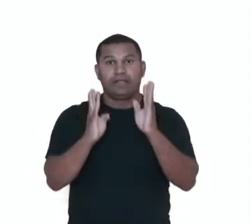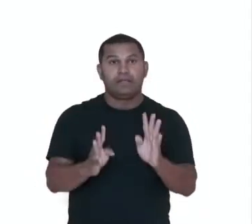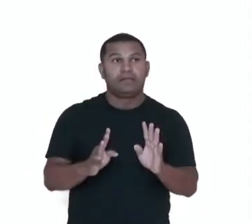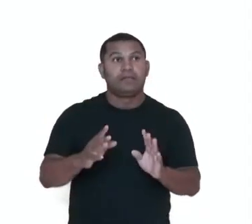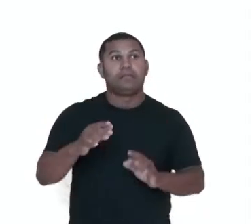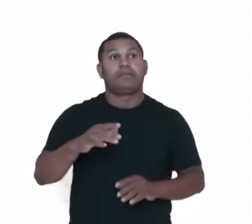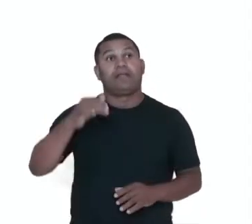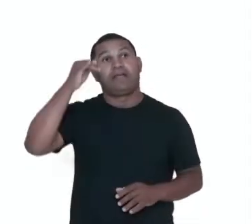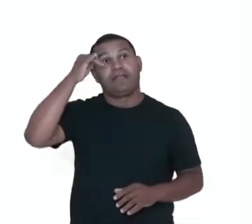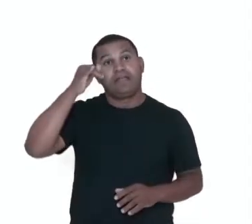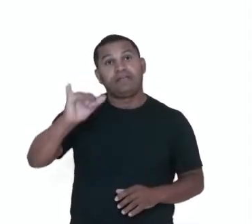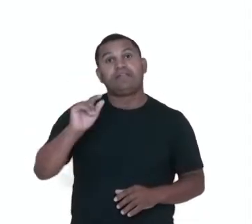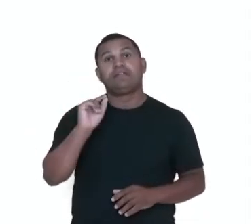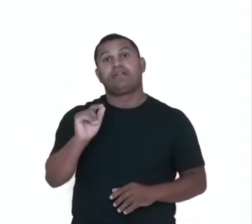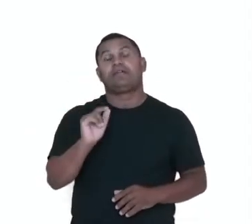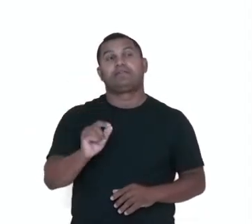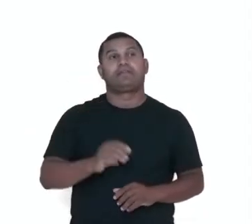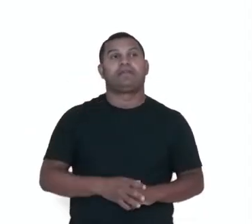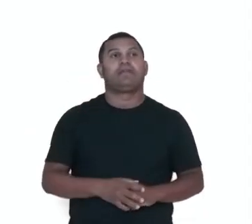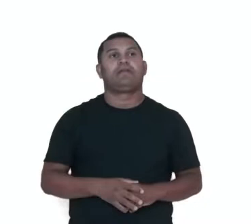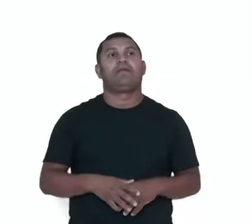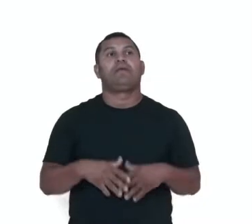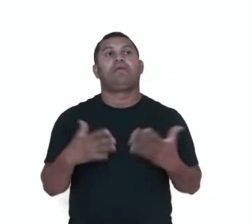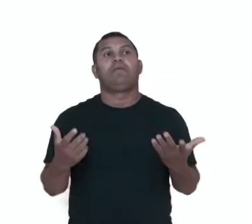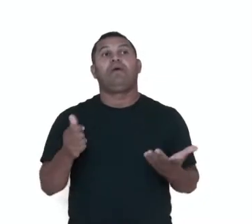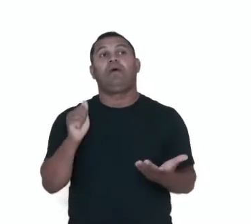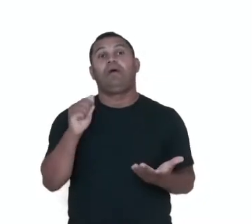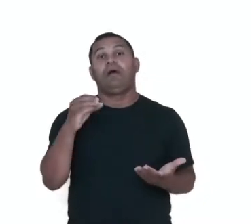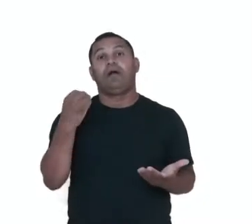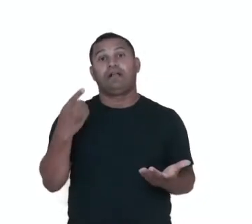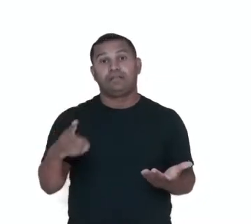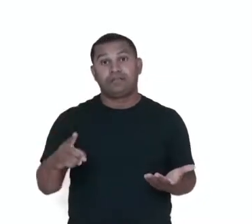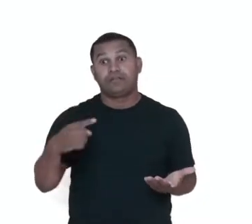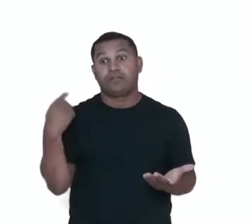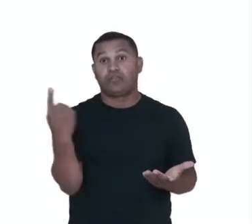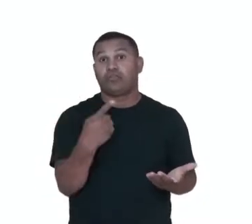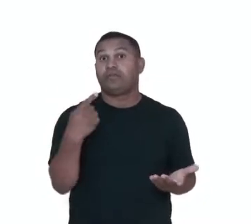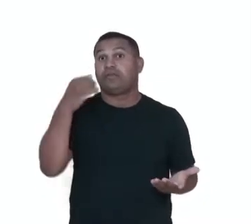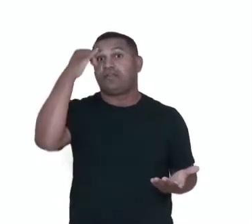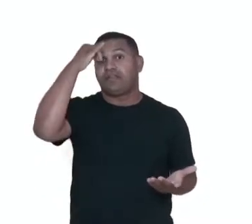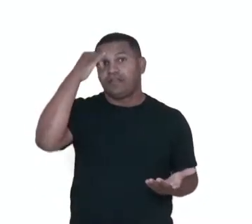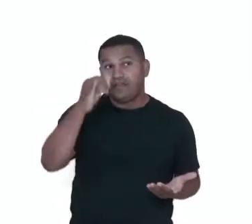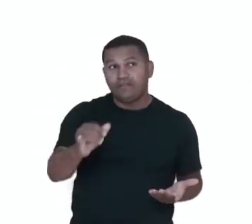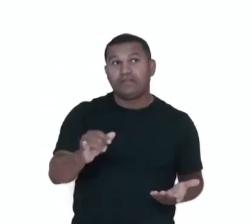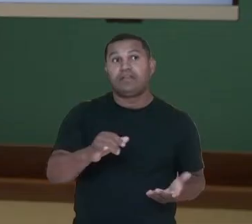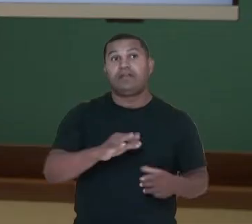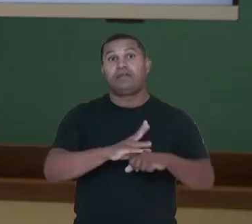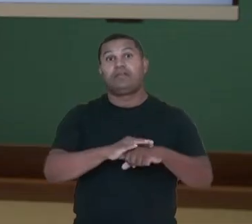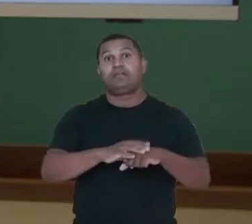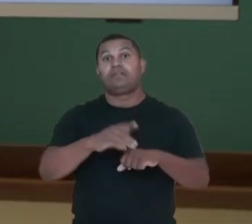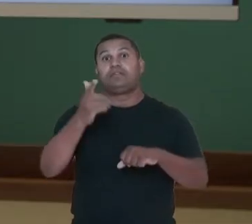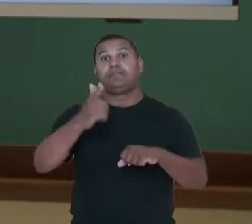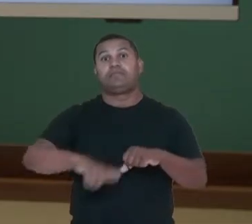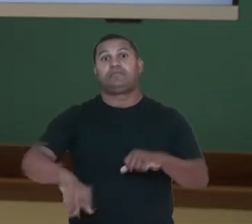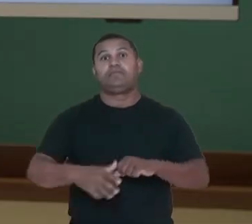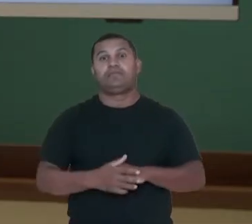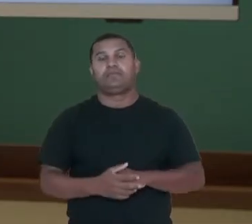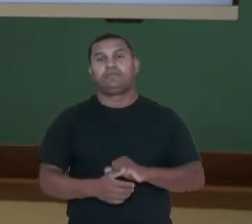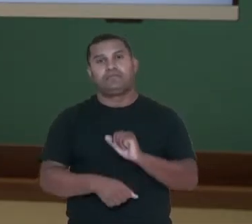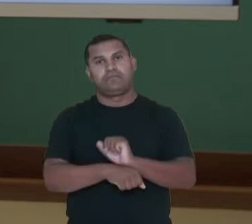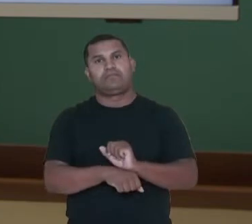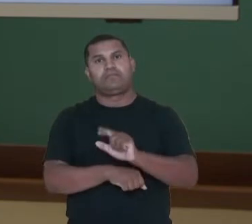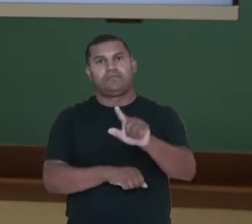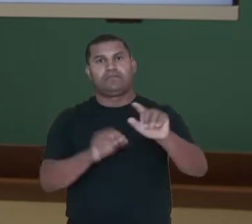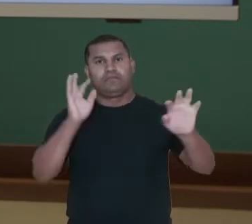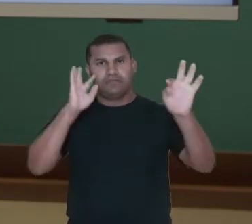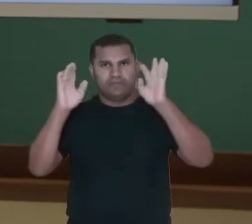evitadas. Quais ações podemos ter em nosso dia a dia para evitar que novas doenças surjam ou reapareçam? Vou dar um tempo para vocês